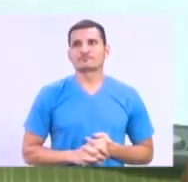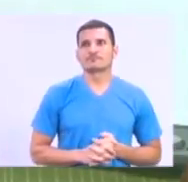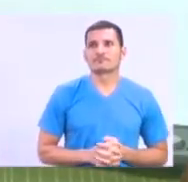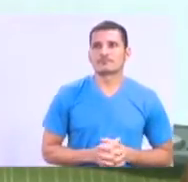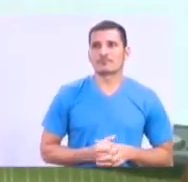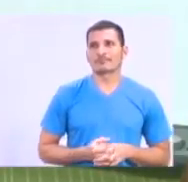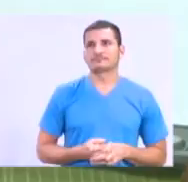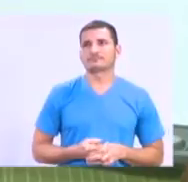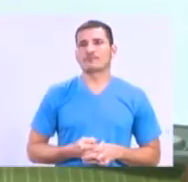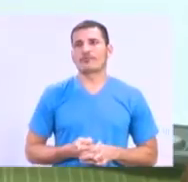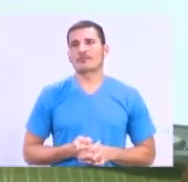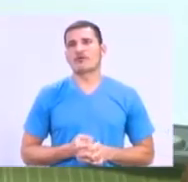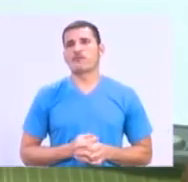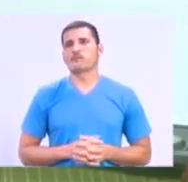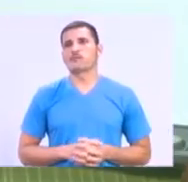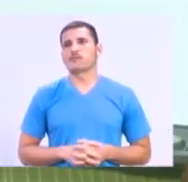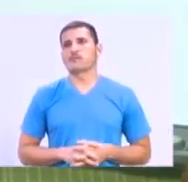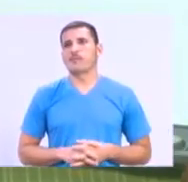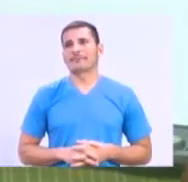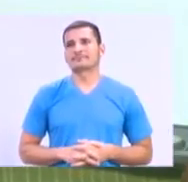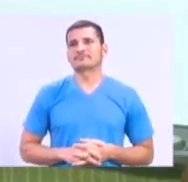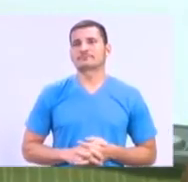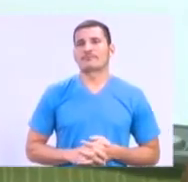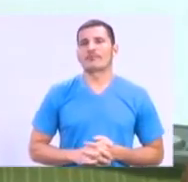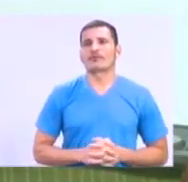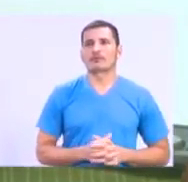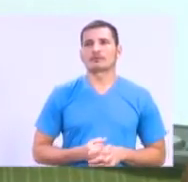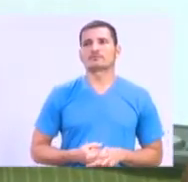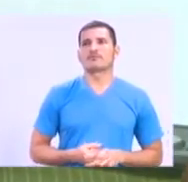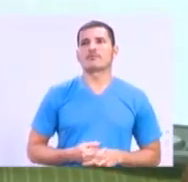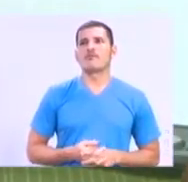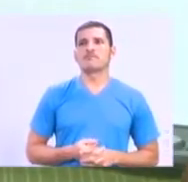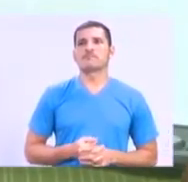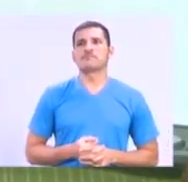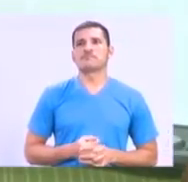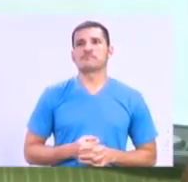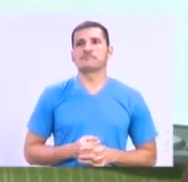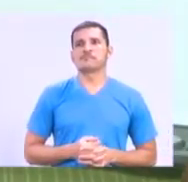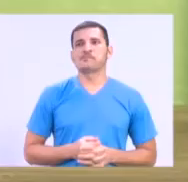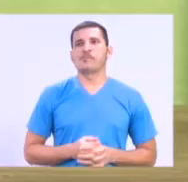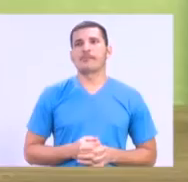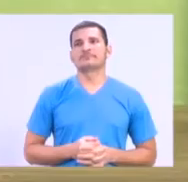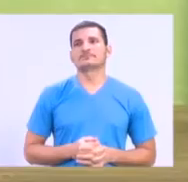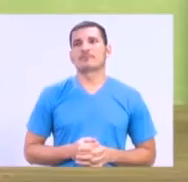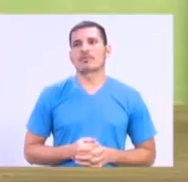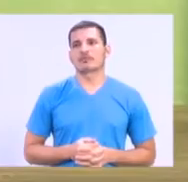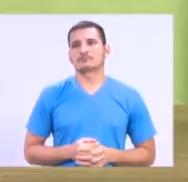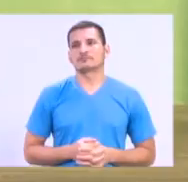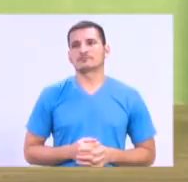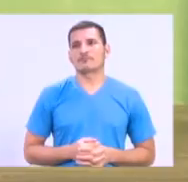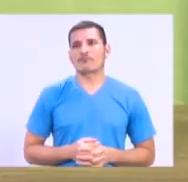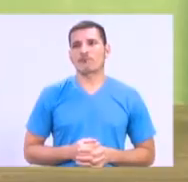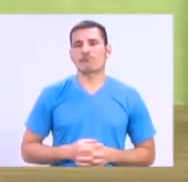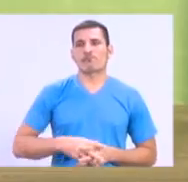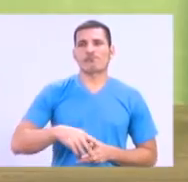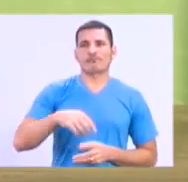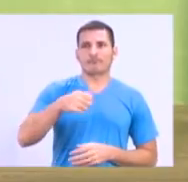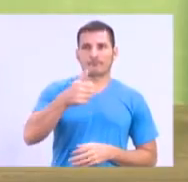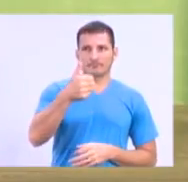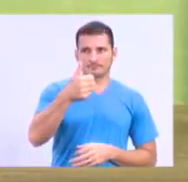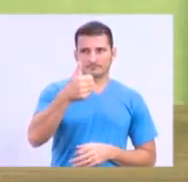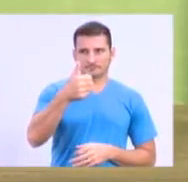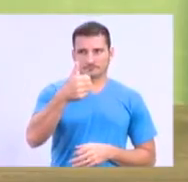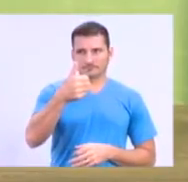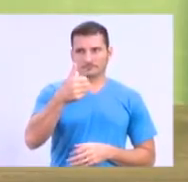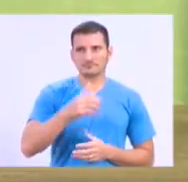questionamento, né, relacionado ao questionário, ao formulário. Isso. Nós temos aqui a questão 1.